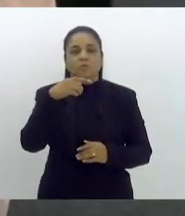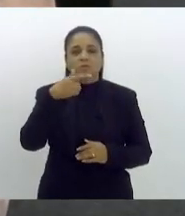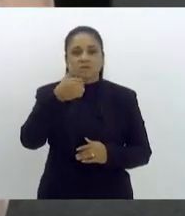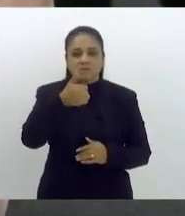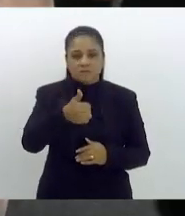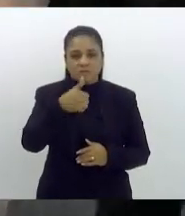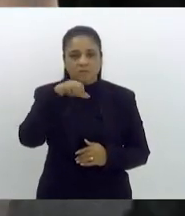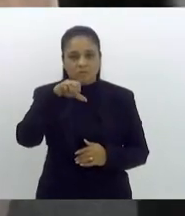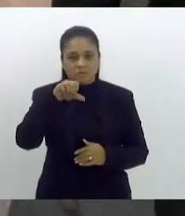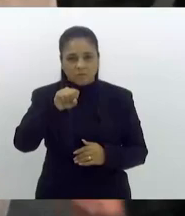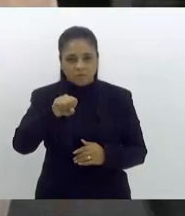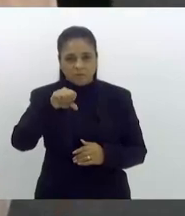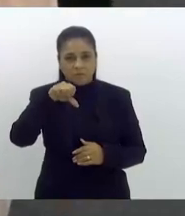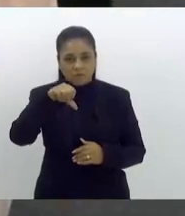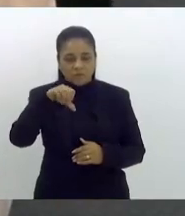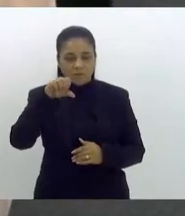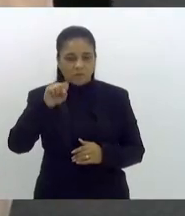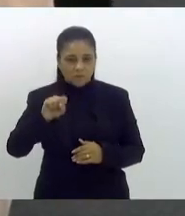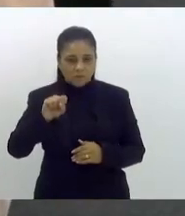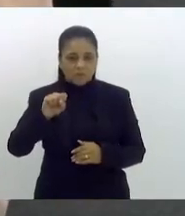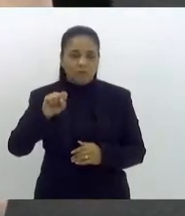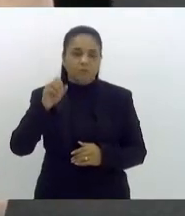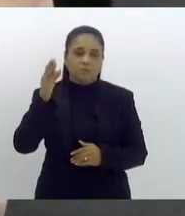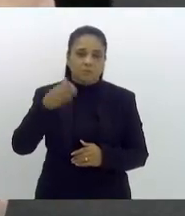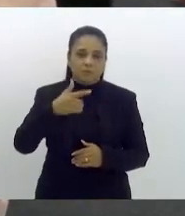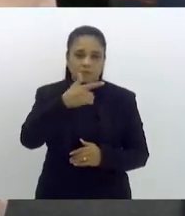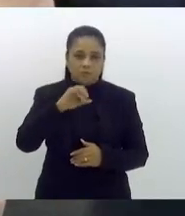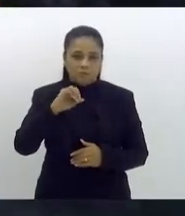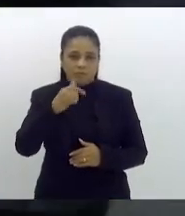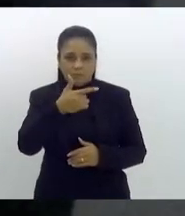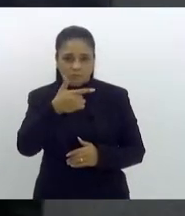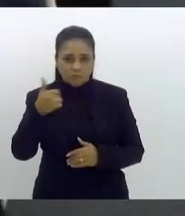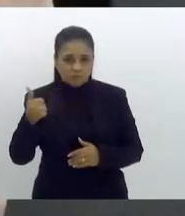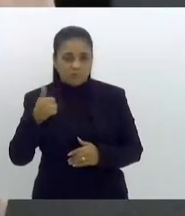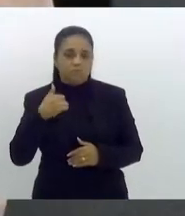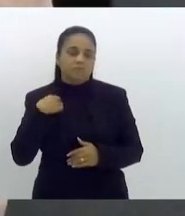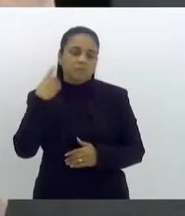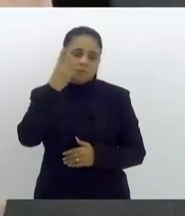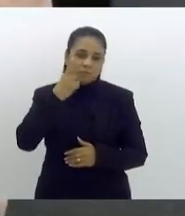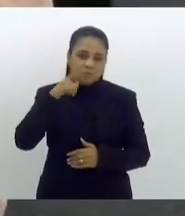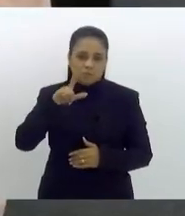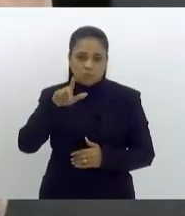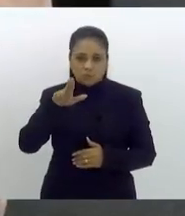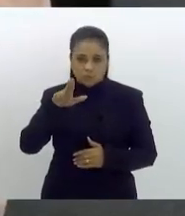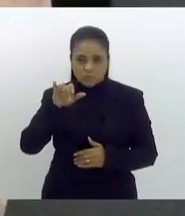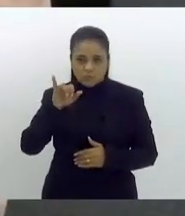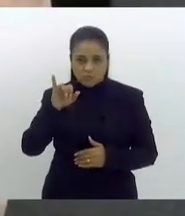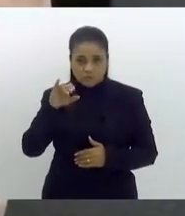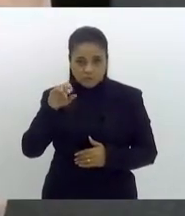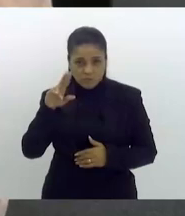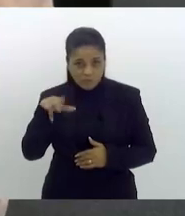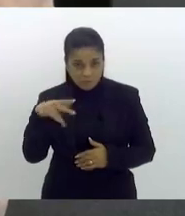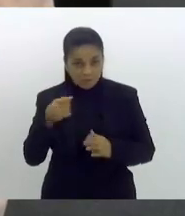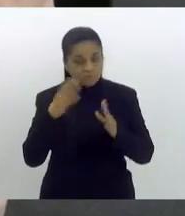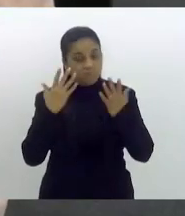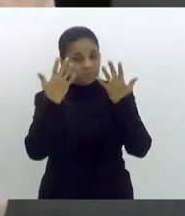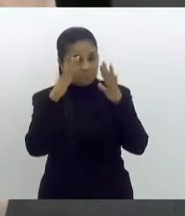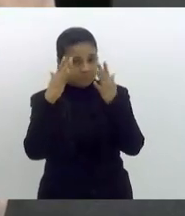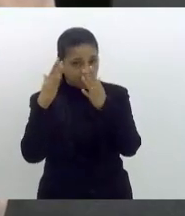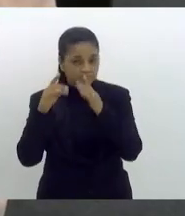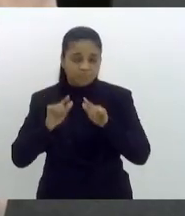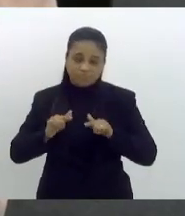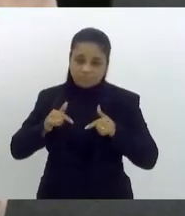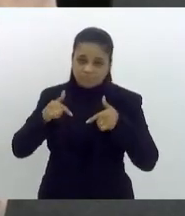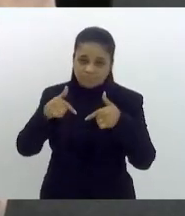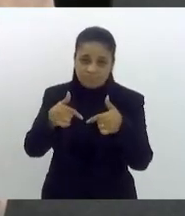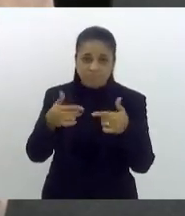de 2021 de autoria da deputada Lucinha parabenizando a iniciativa da mesma deputada que Como foi